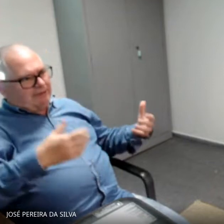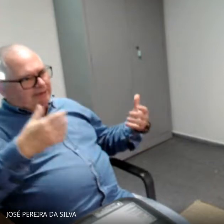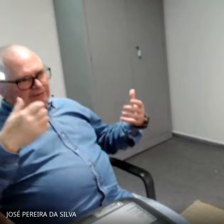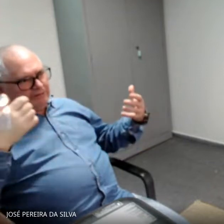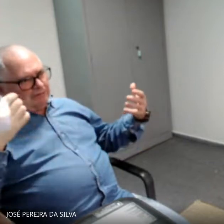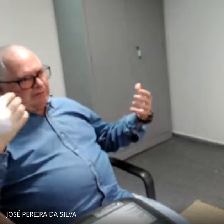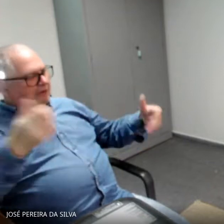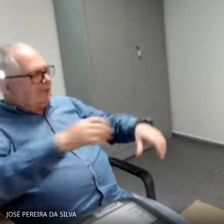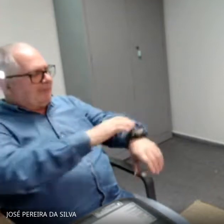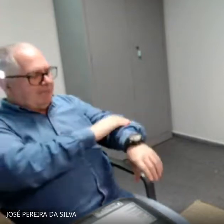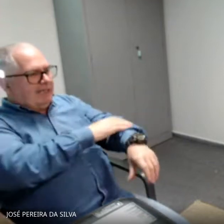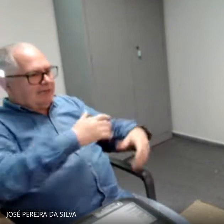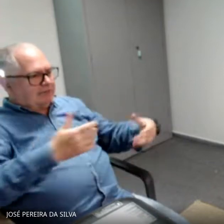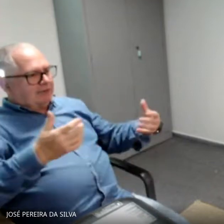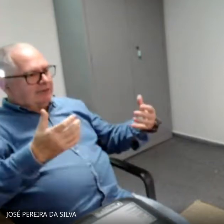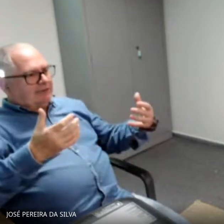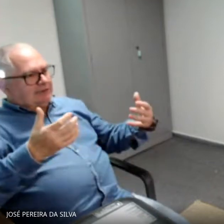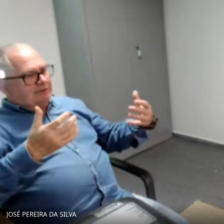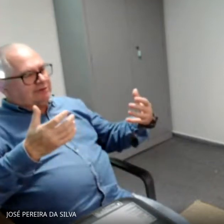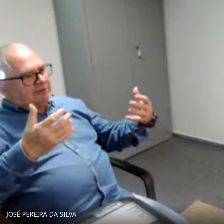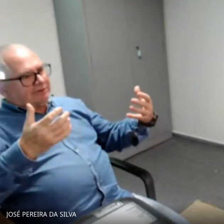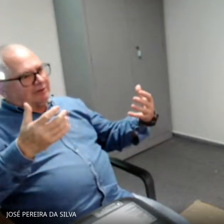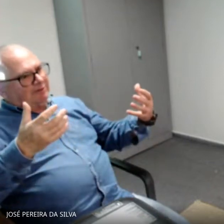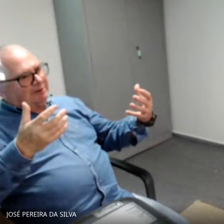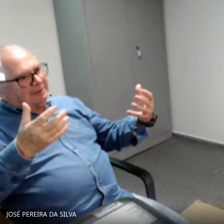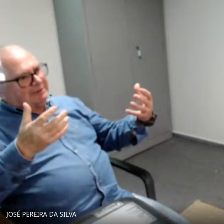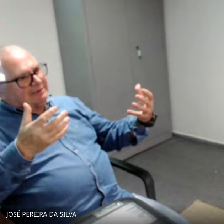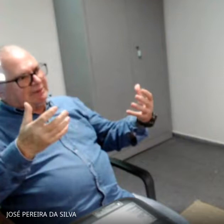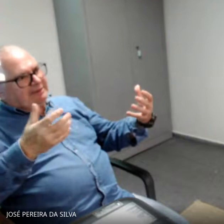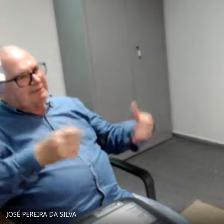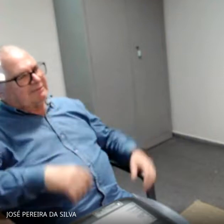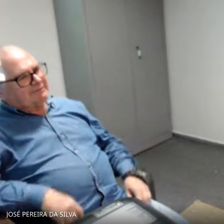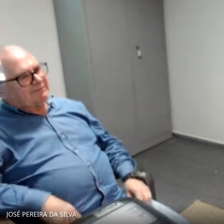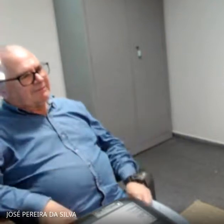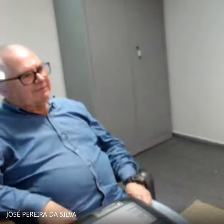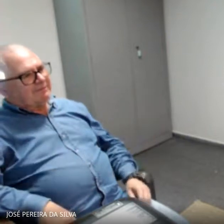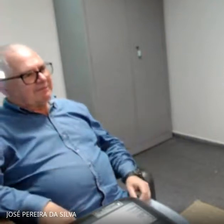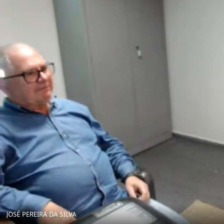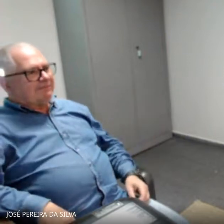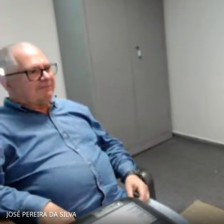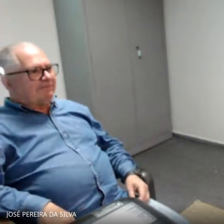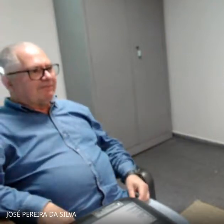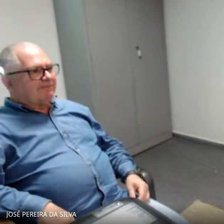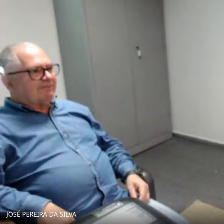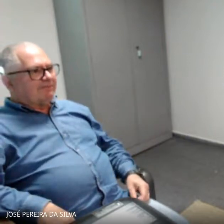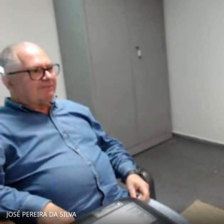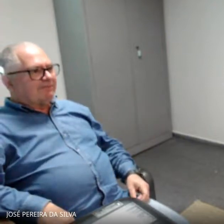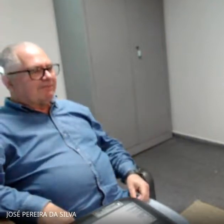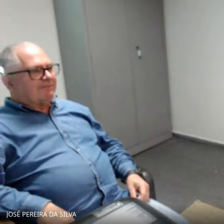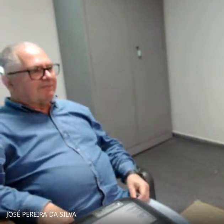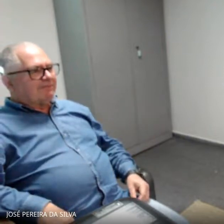tudo, está tudo ligado na pele, tudo está ali, né? Só que é importante saber. Sim, assim, de fezes, 1 centímetro quadrado de